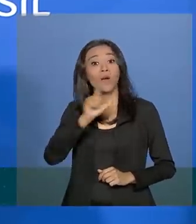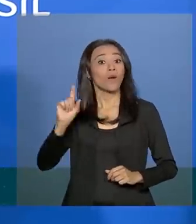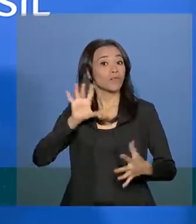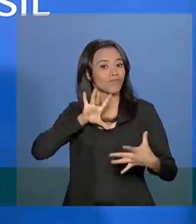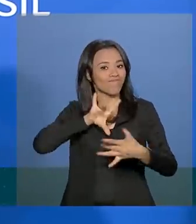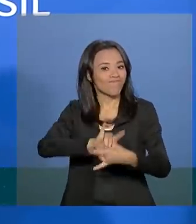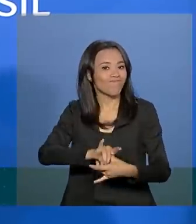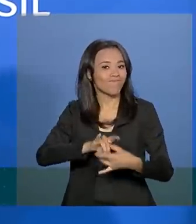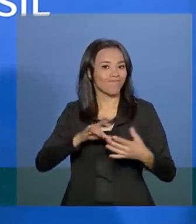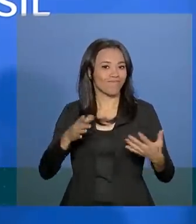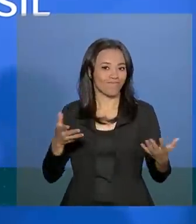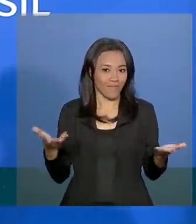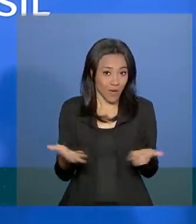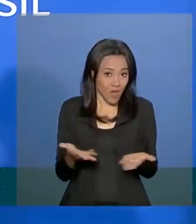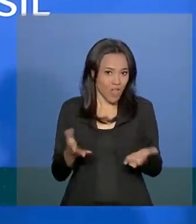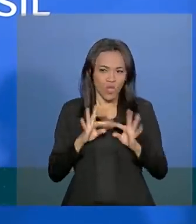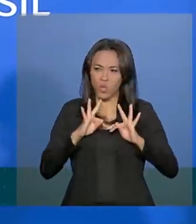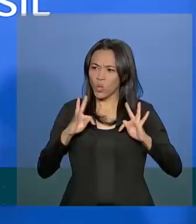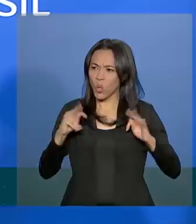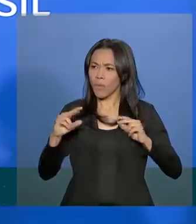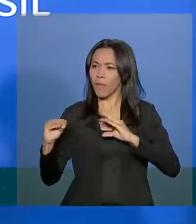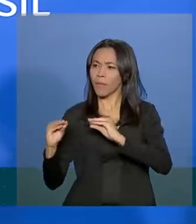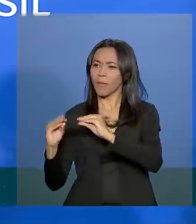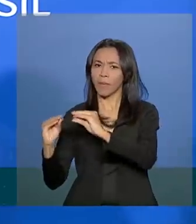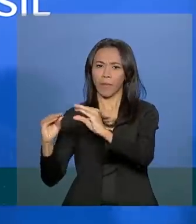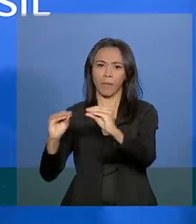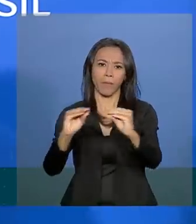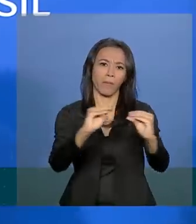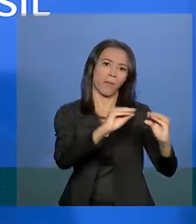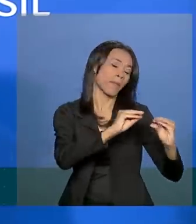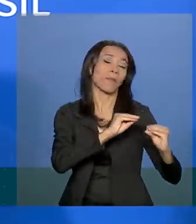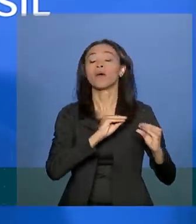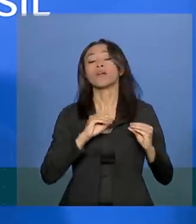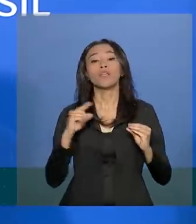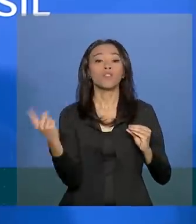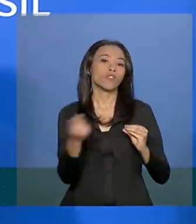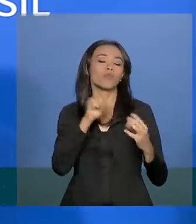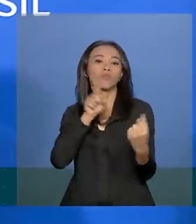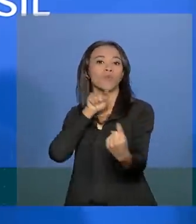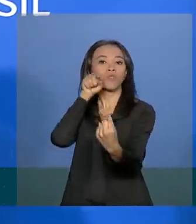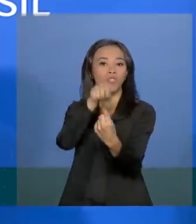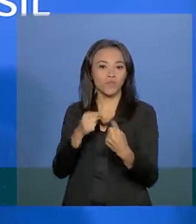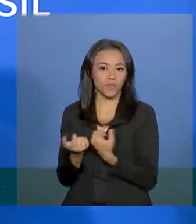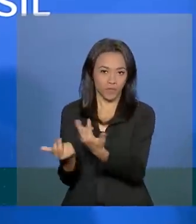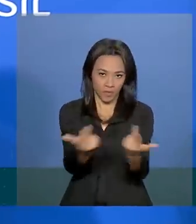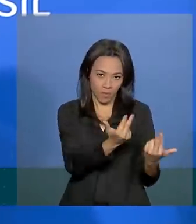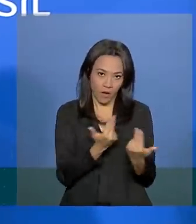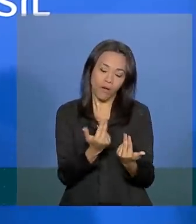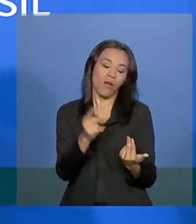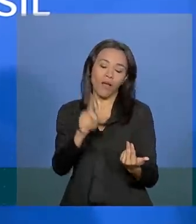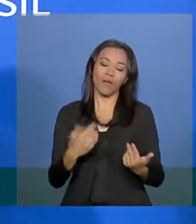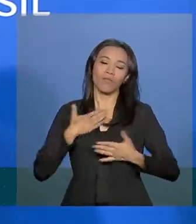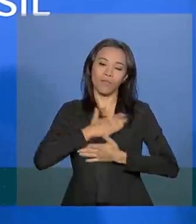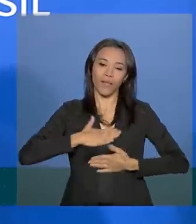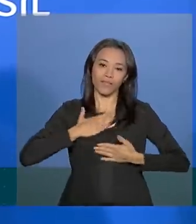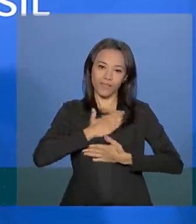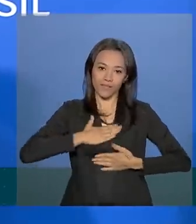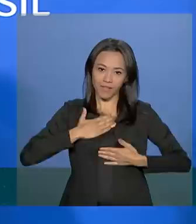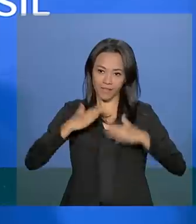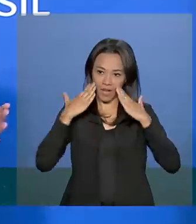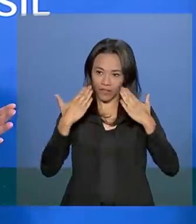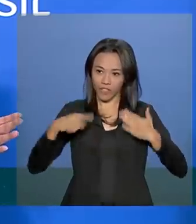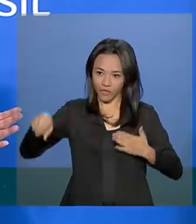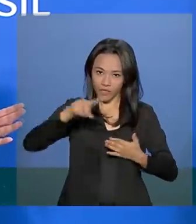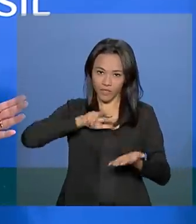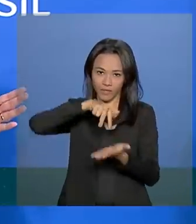onde todos se falam e temos um norte que é o bem comum é um prazer estar aqui na frente dos senhores